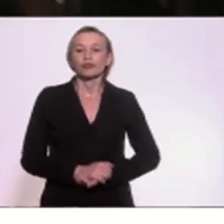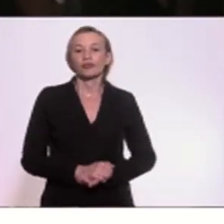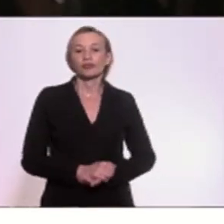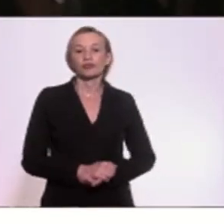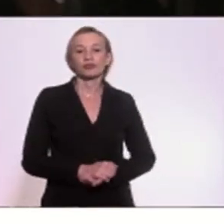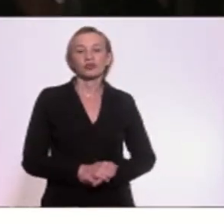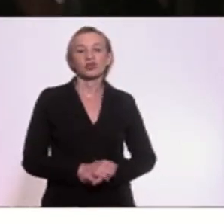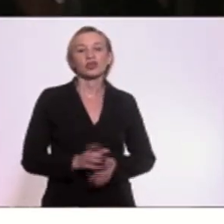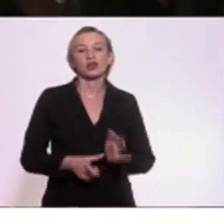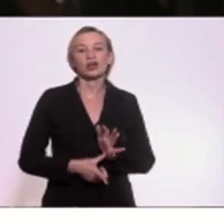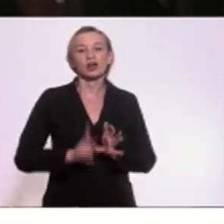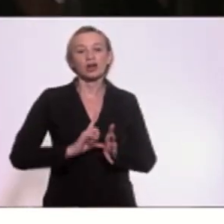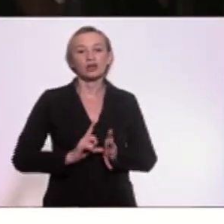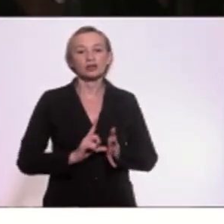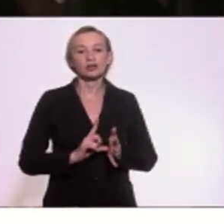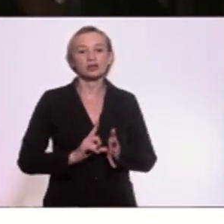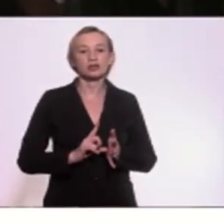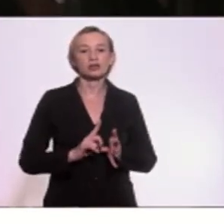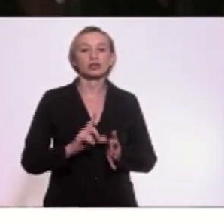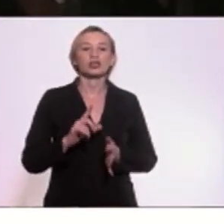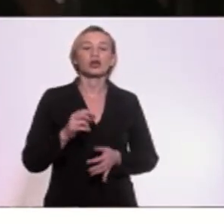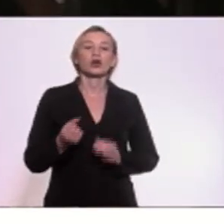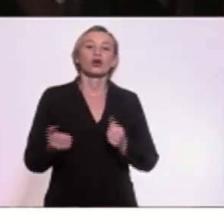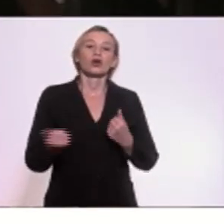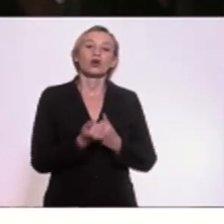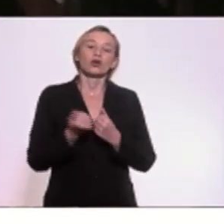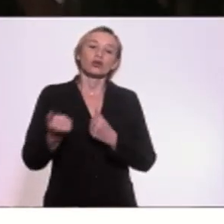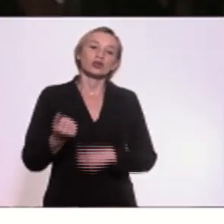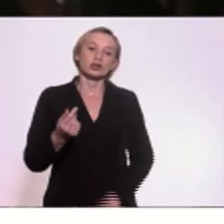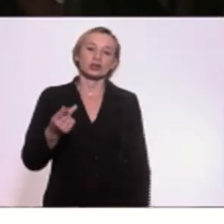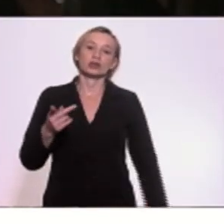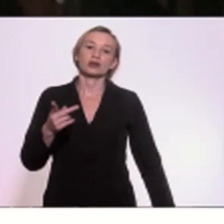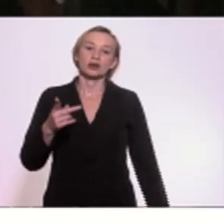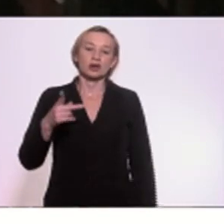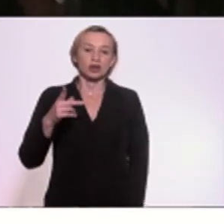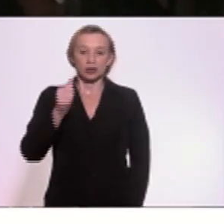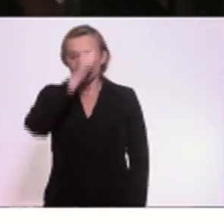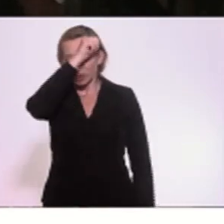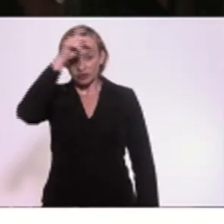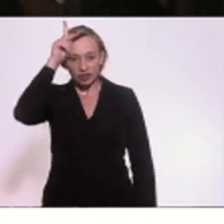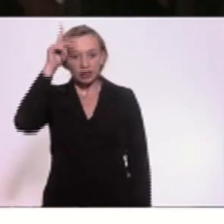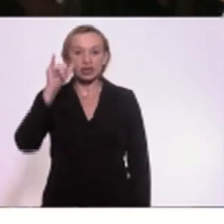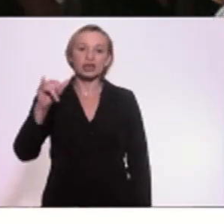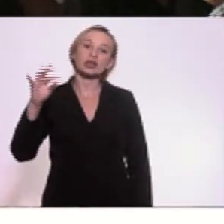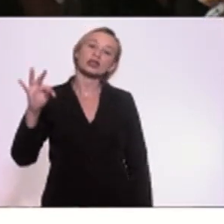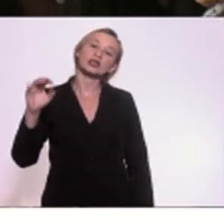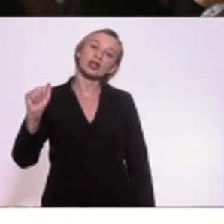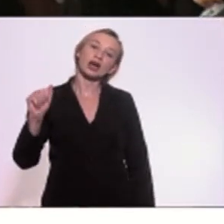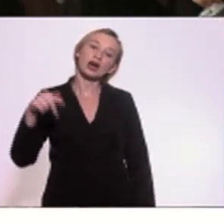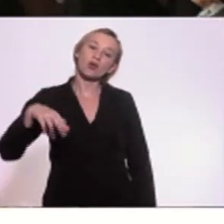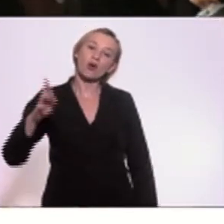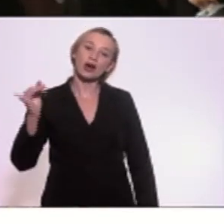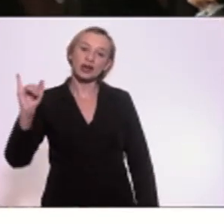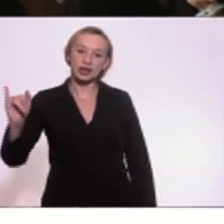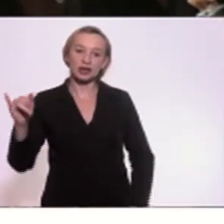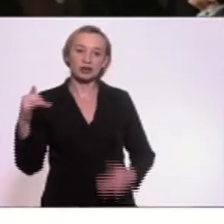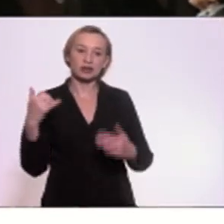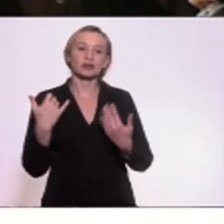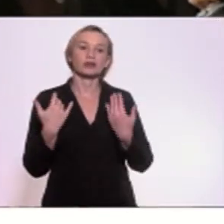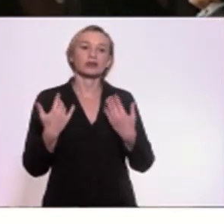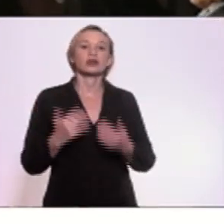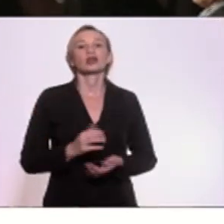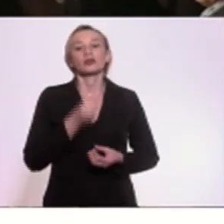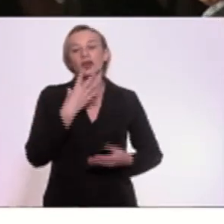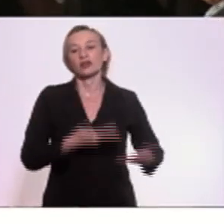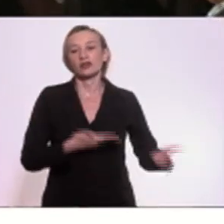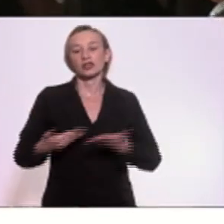Antes, porém, está presente aqui Abelardinho, vice-prefeito de Itaguaí. Seja bem-vindo, meu irmão. Senhor presidente,